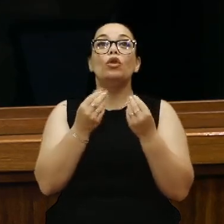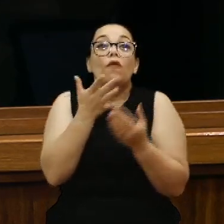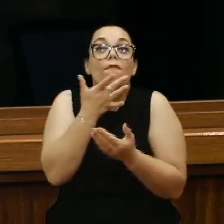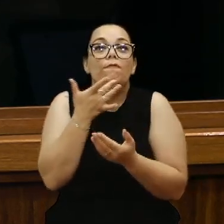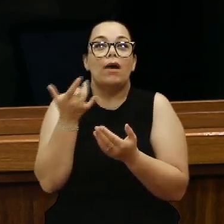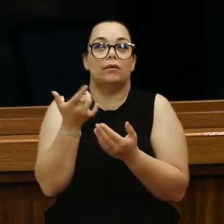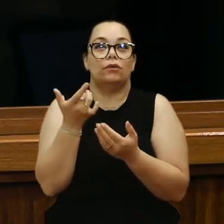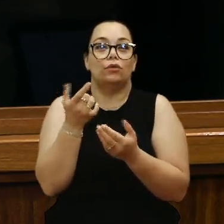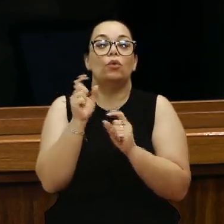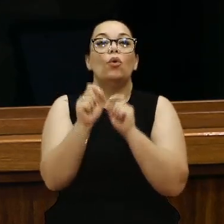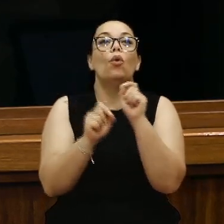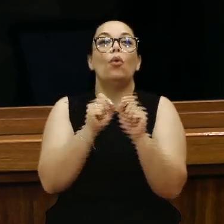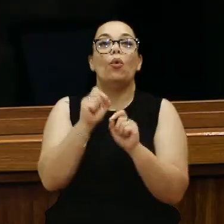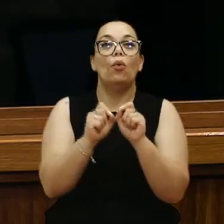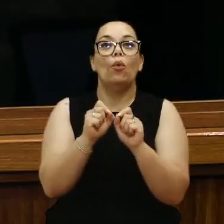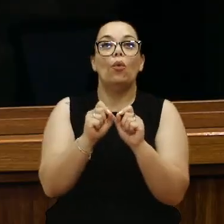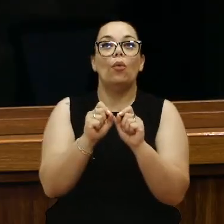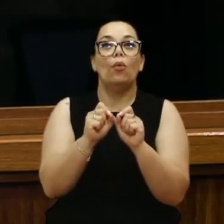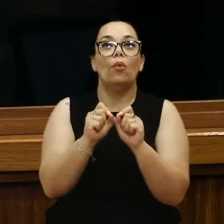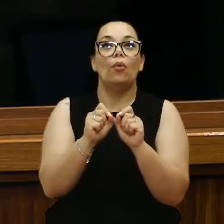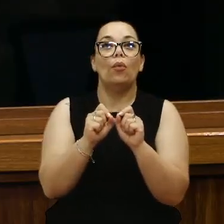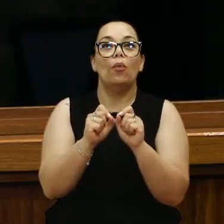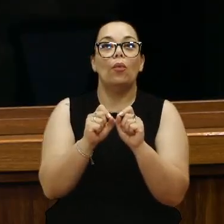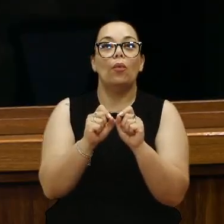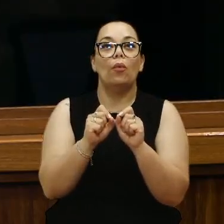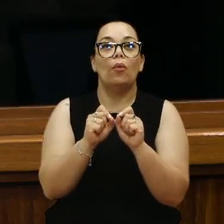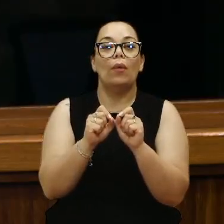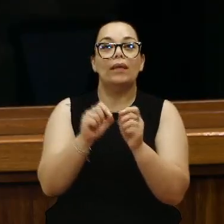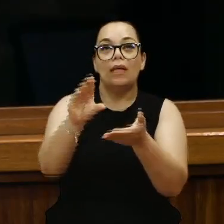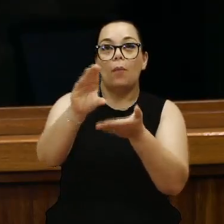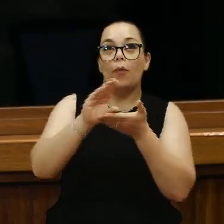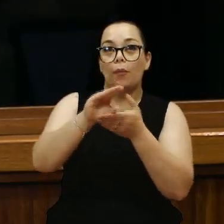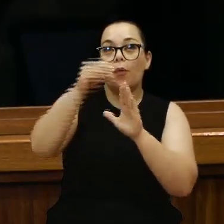fácil, essa prestação de